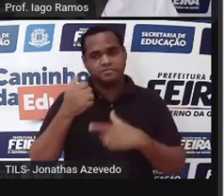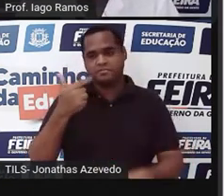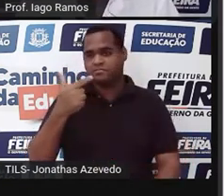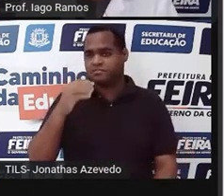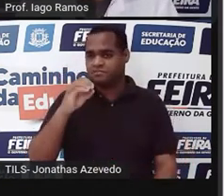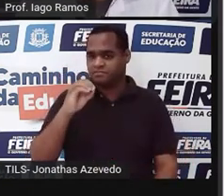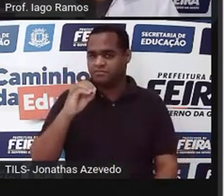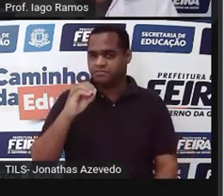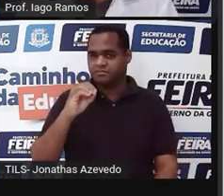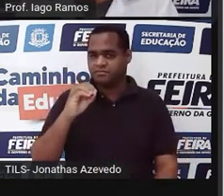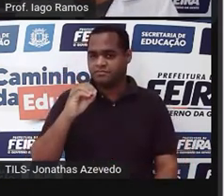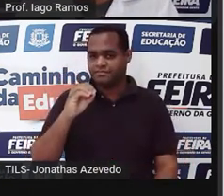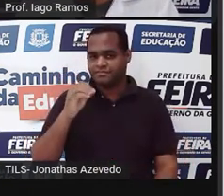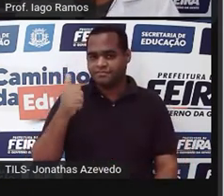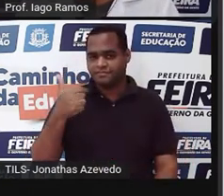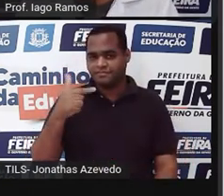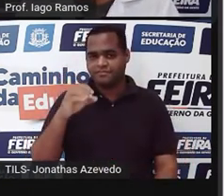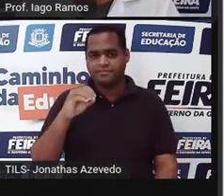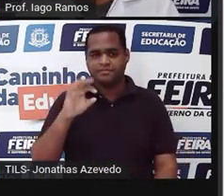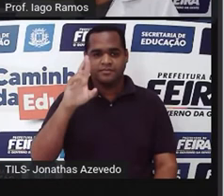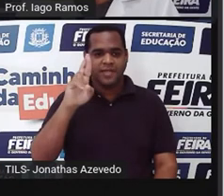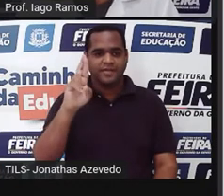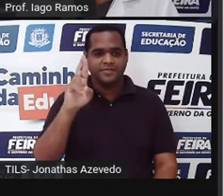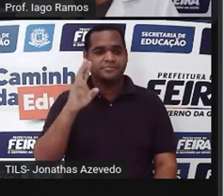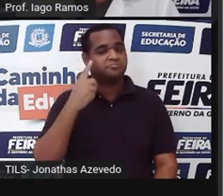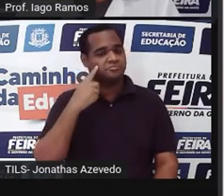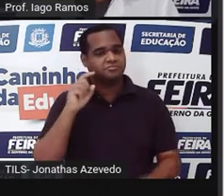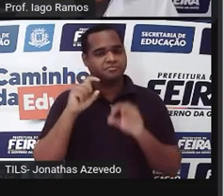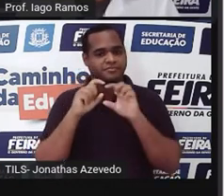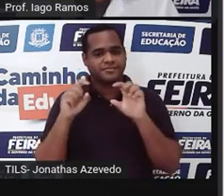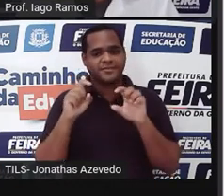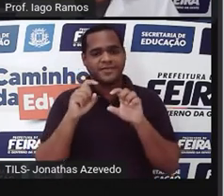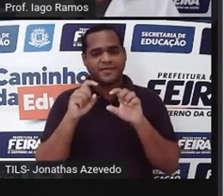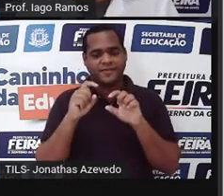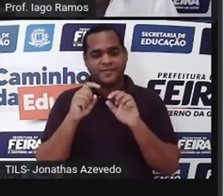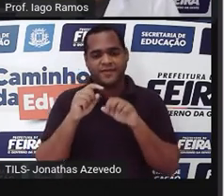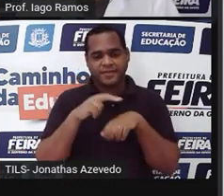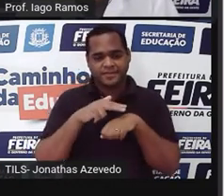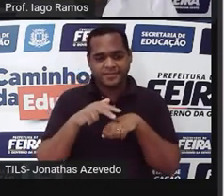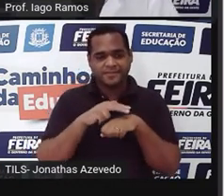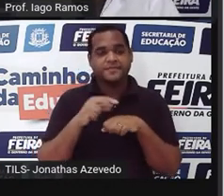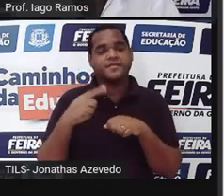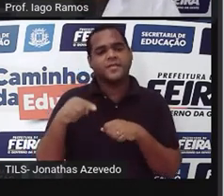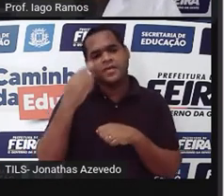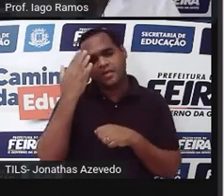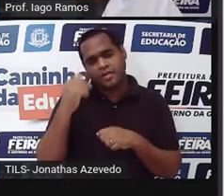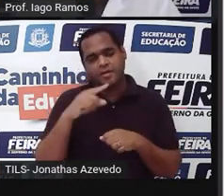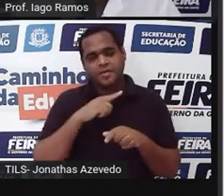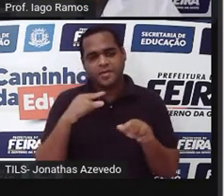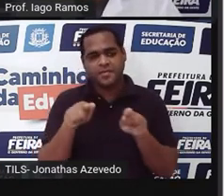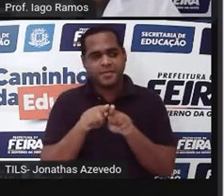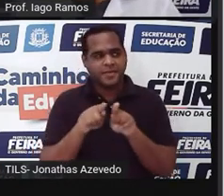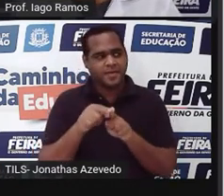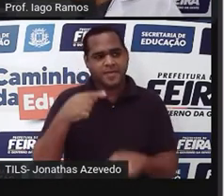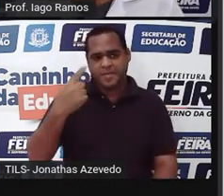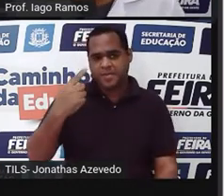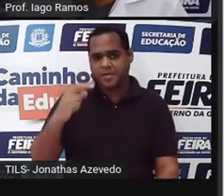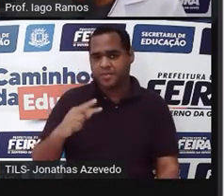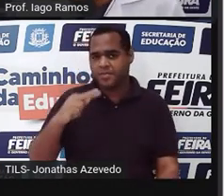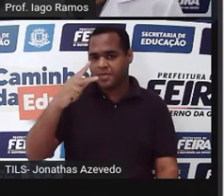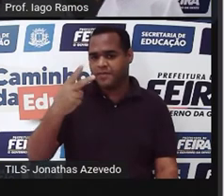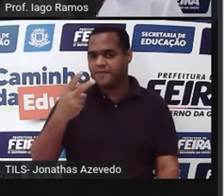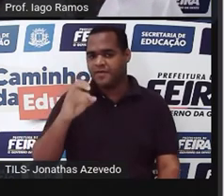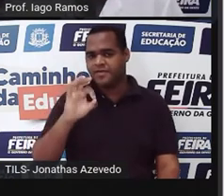120 por isso que 120 eu tô grifando tá e a gente sabe que primeiro esse 120 vai sofrer um acréscimo